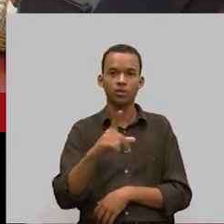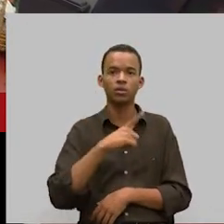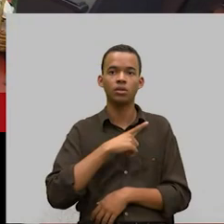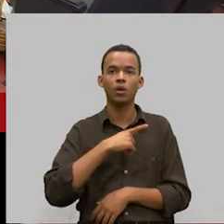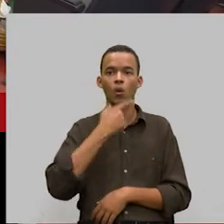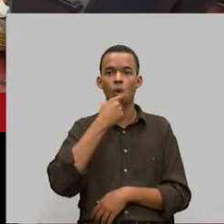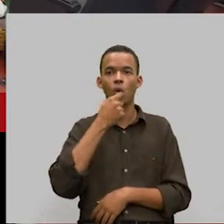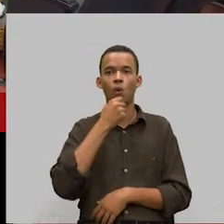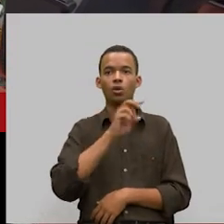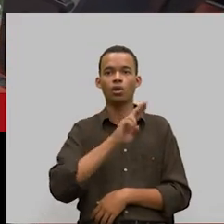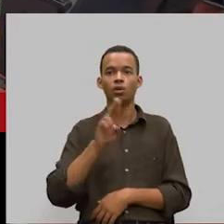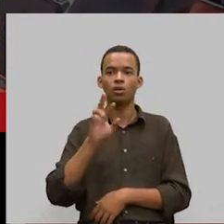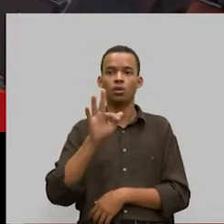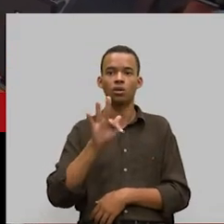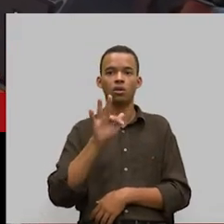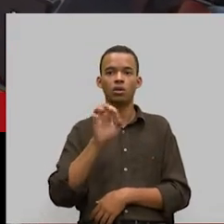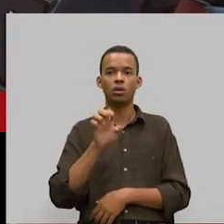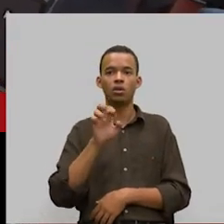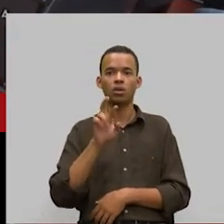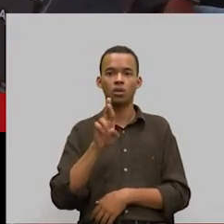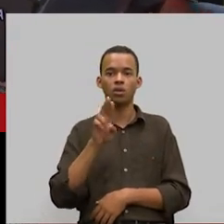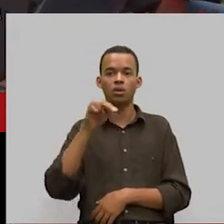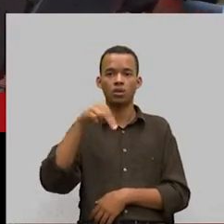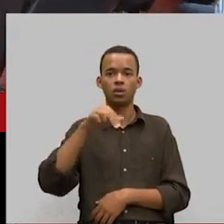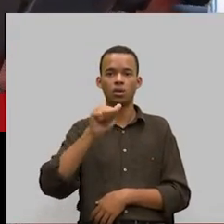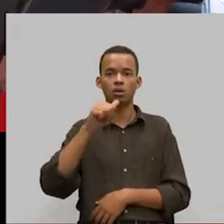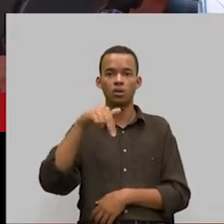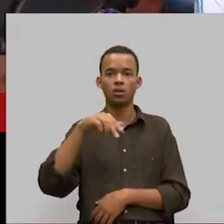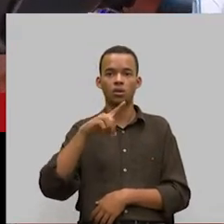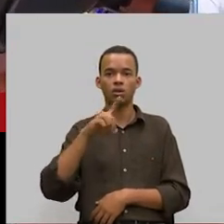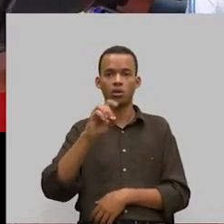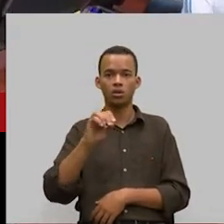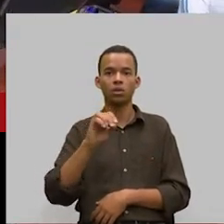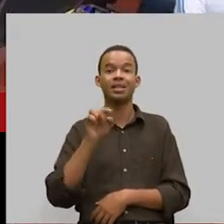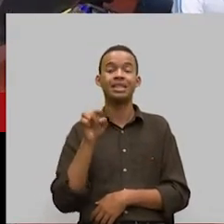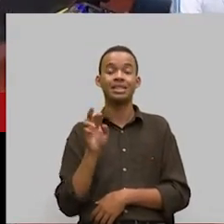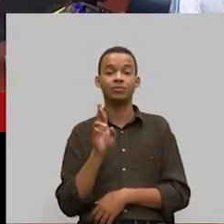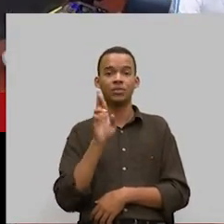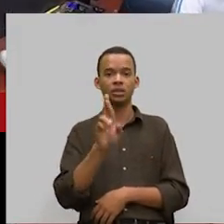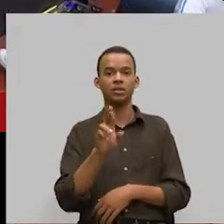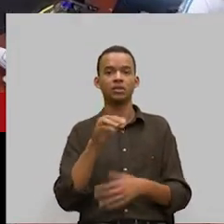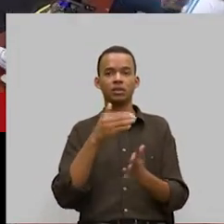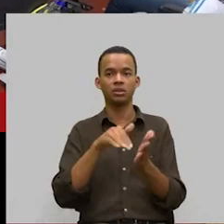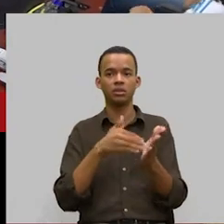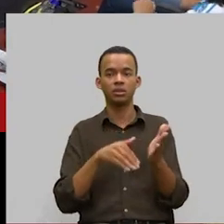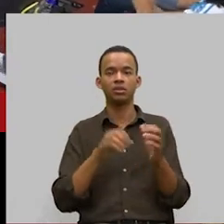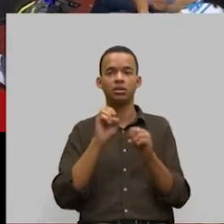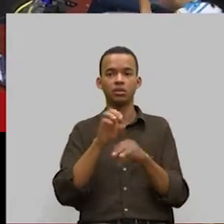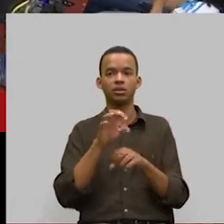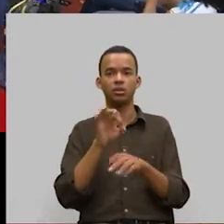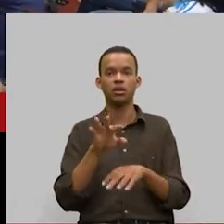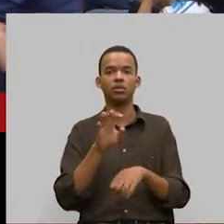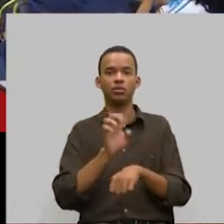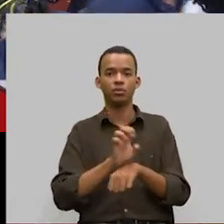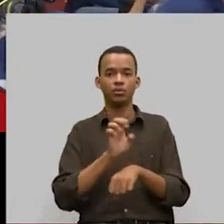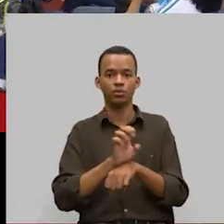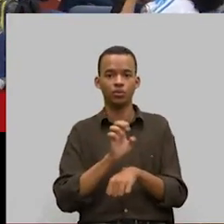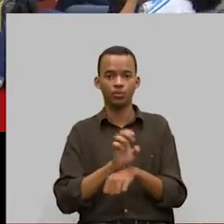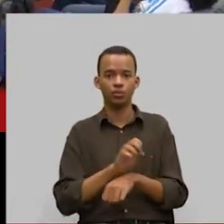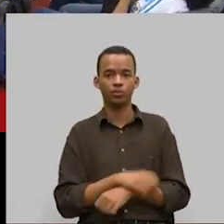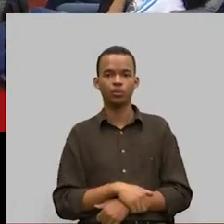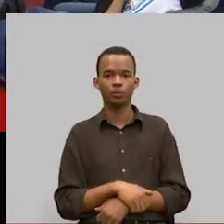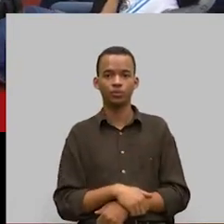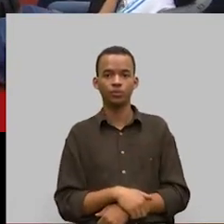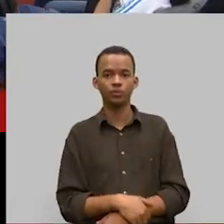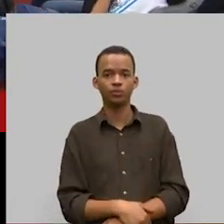fando vai compor a mesa conosco secretário de estado educação Igor Alvarenga e